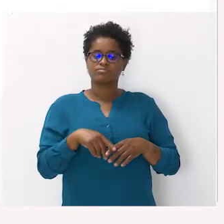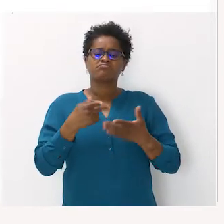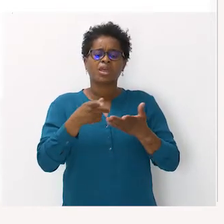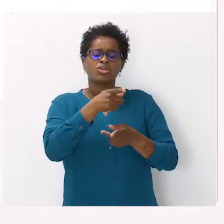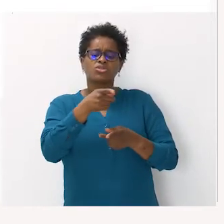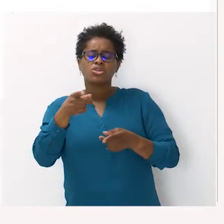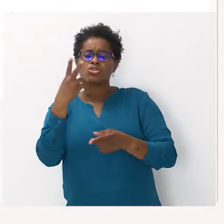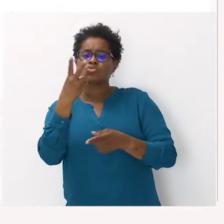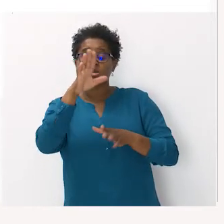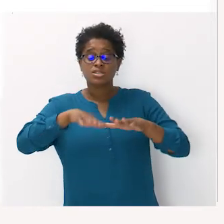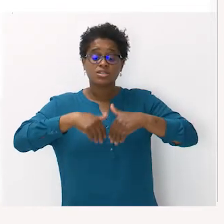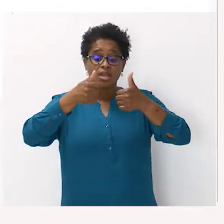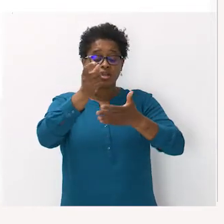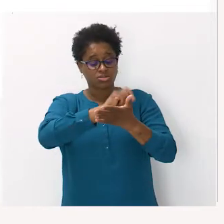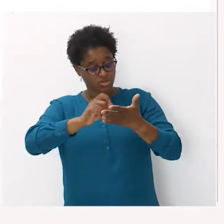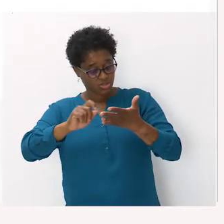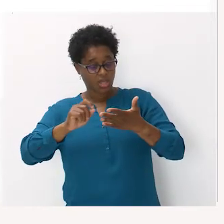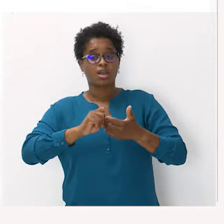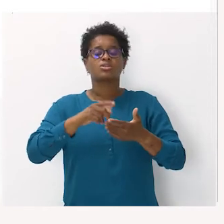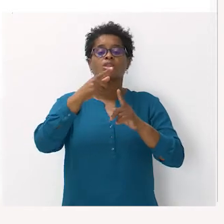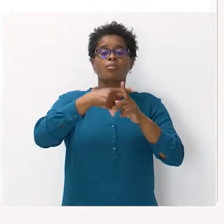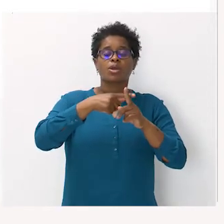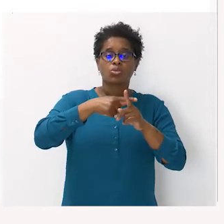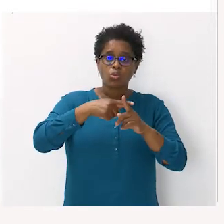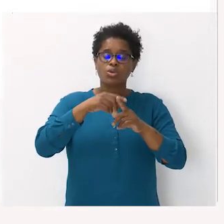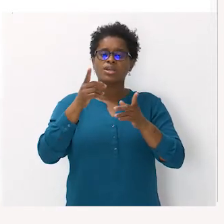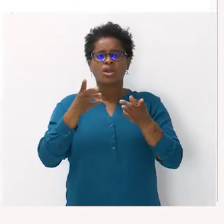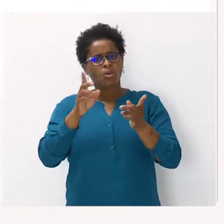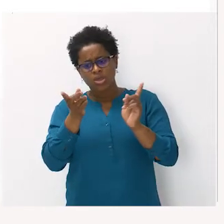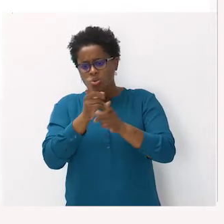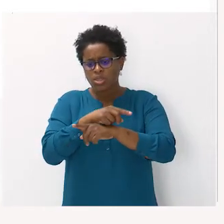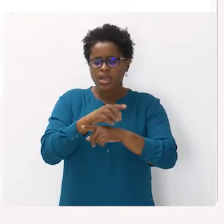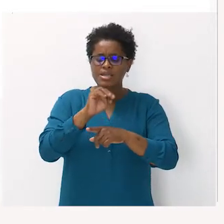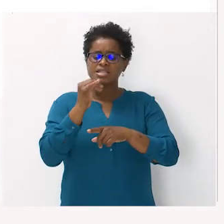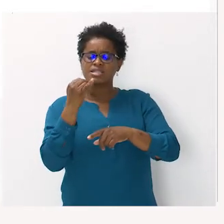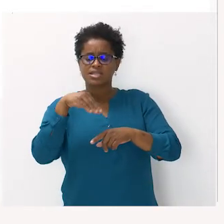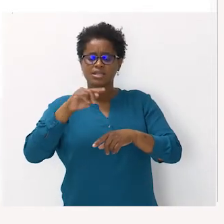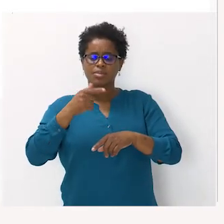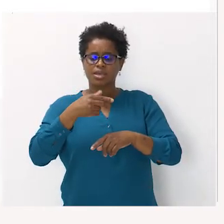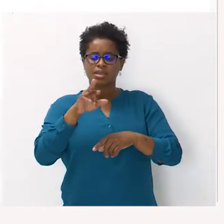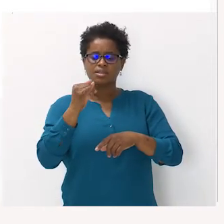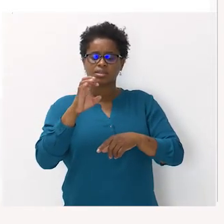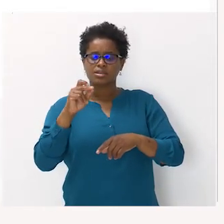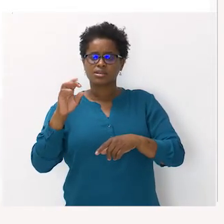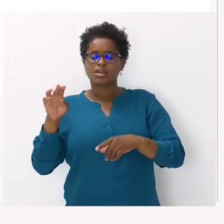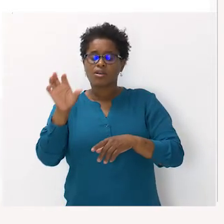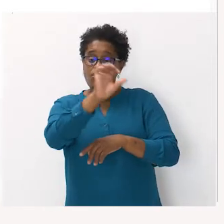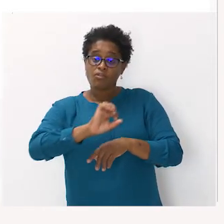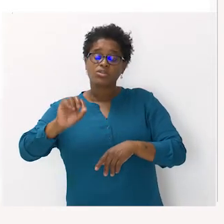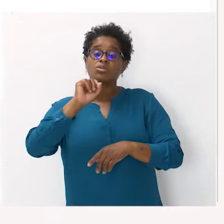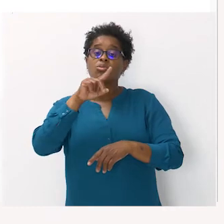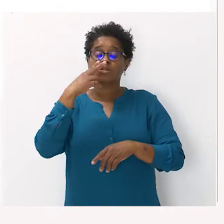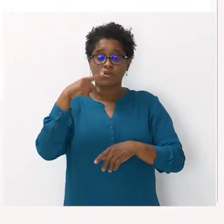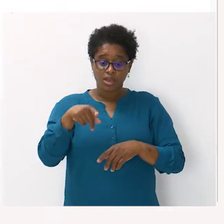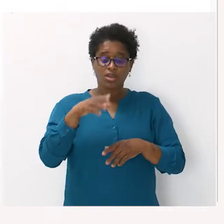indica duas cidades que tenham registrado temperaturas simétricas. Como vocês podem ver aqui,